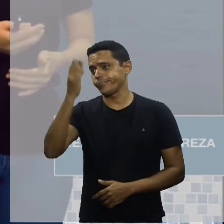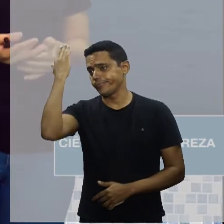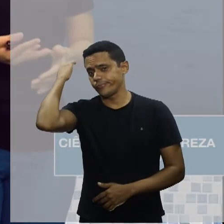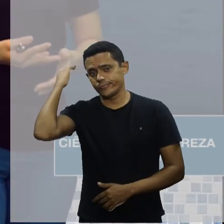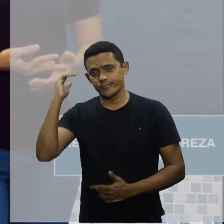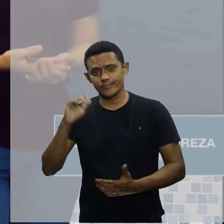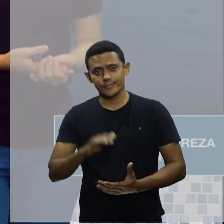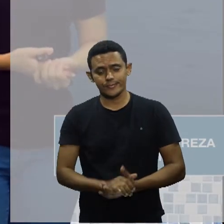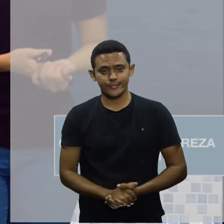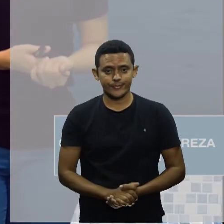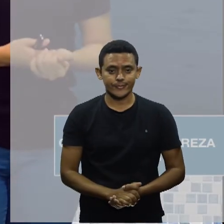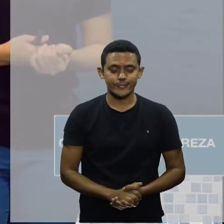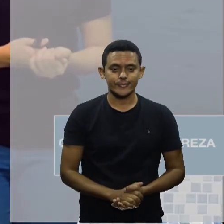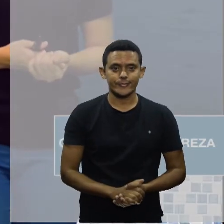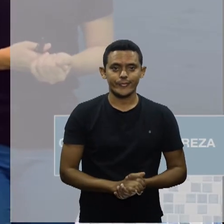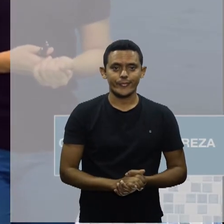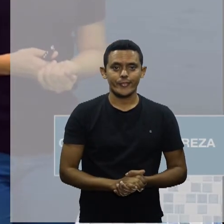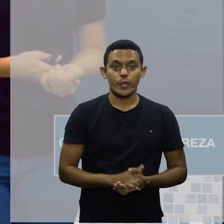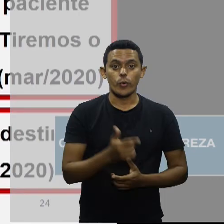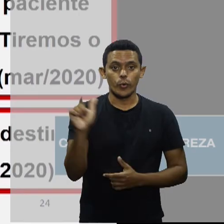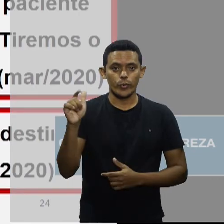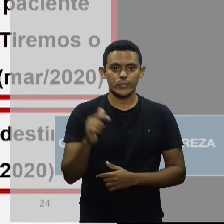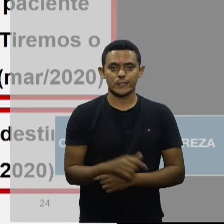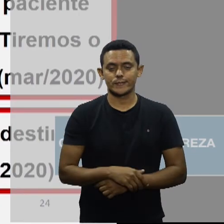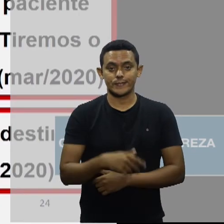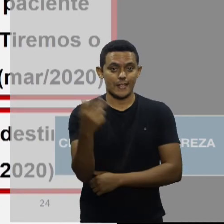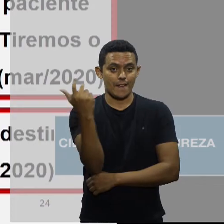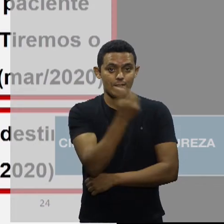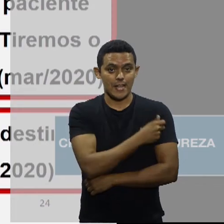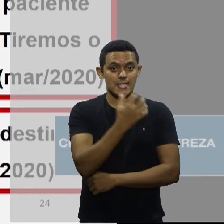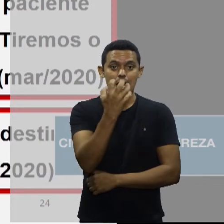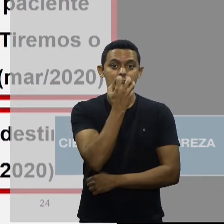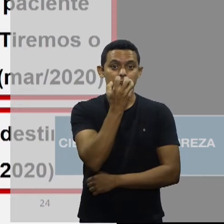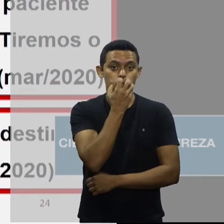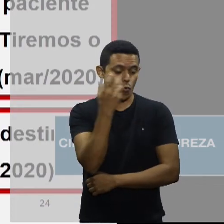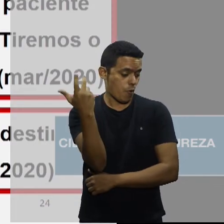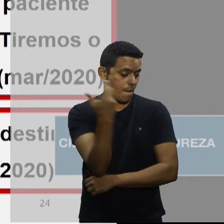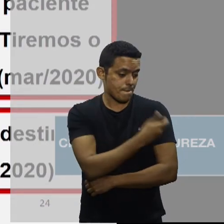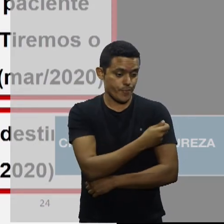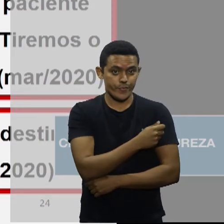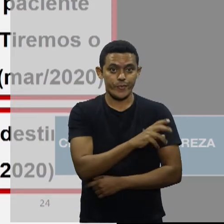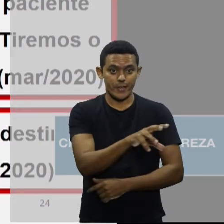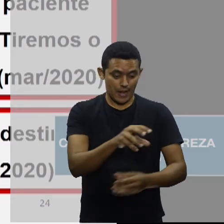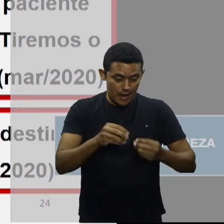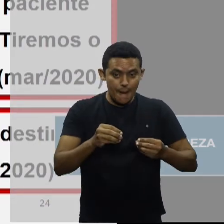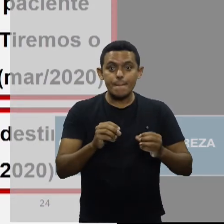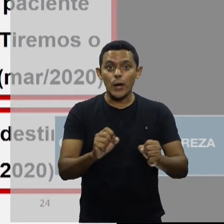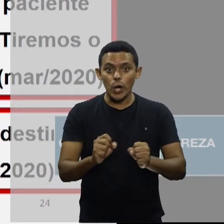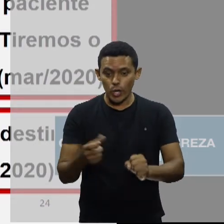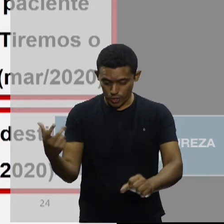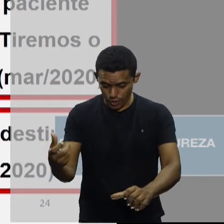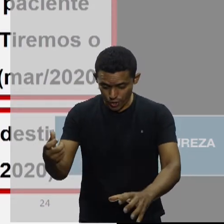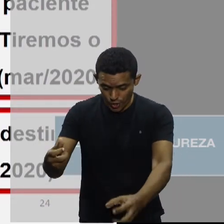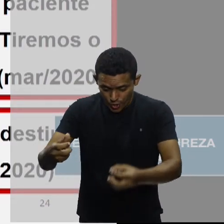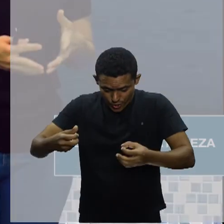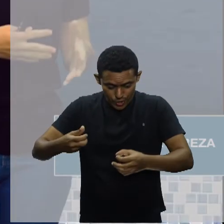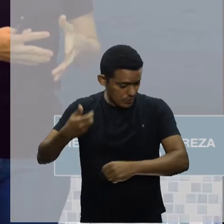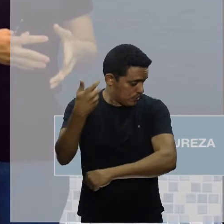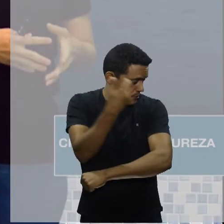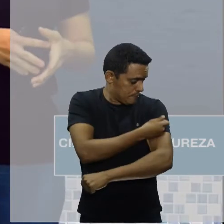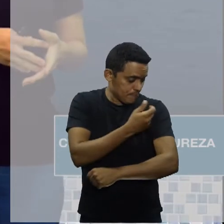e essa última fake news é vacina canina mostrada em vídeo se destina ao novo coronavírus humano uma pessoa pegou